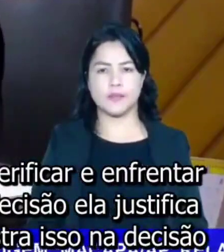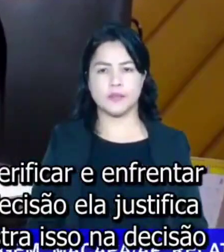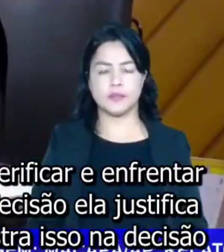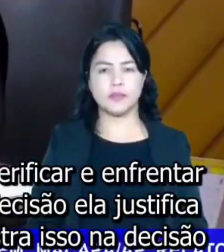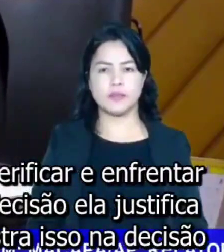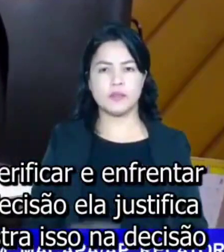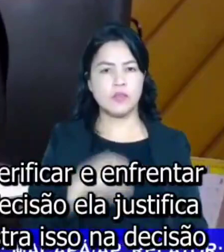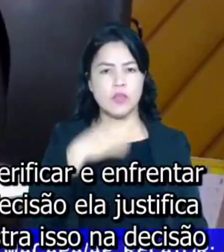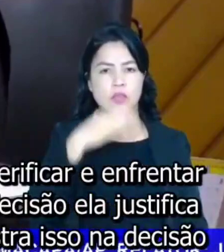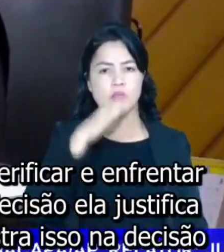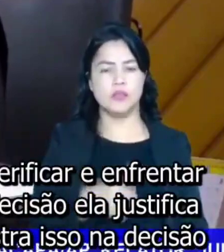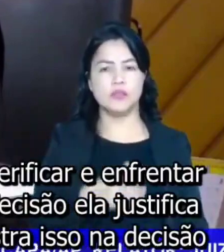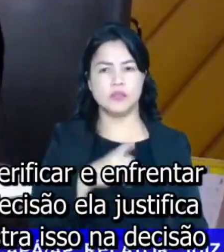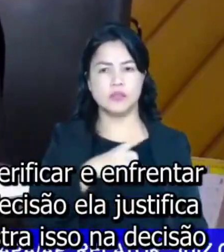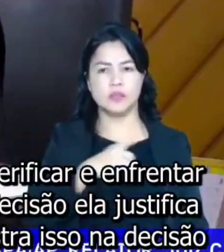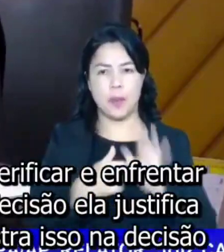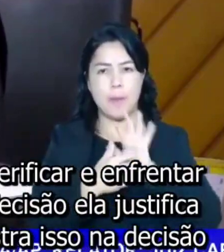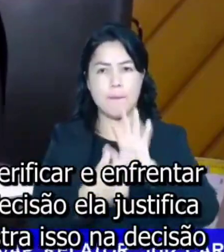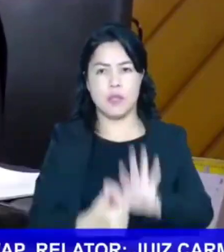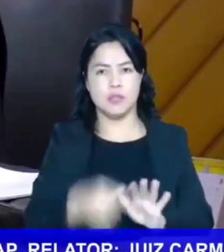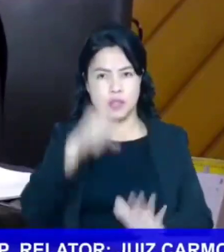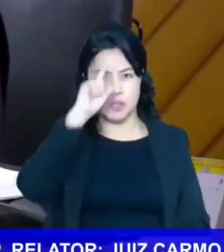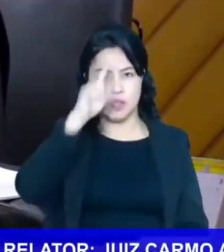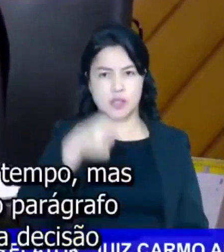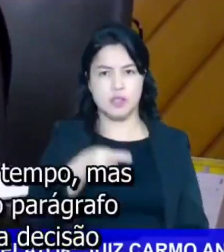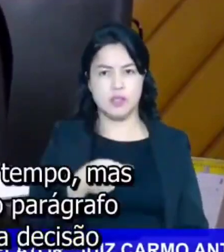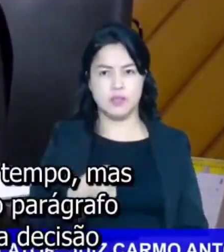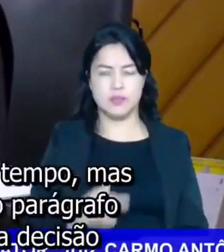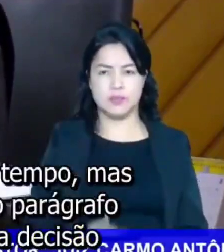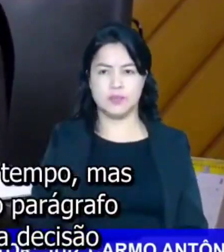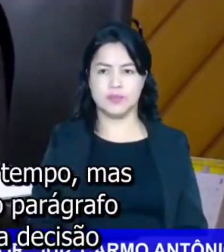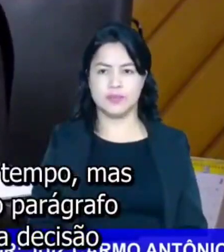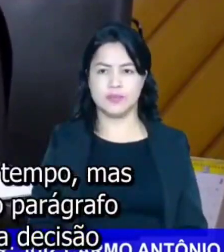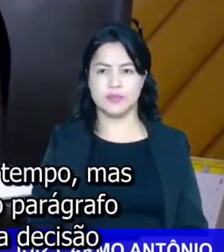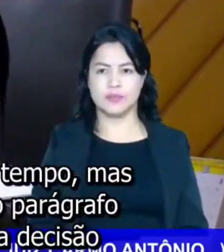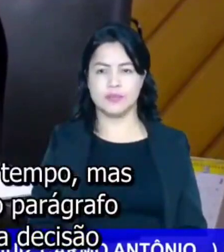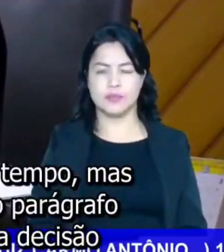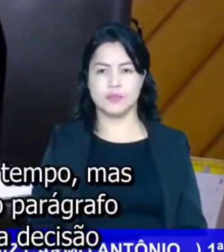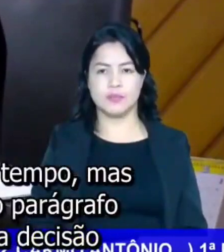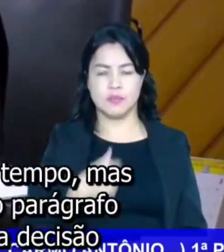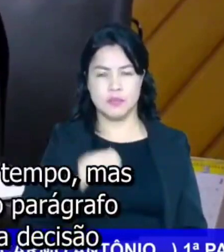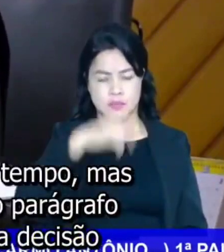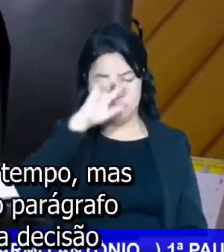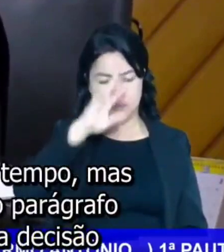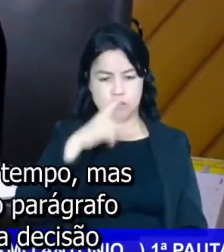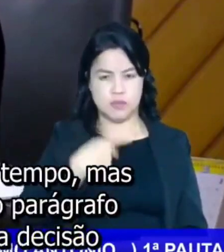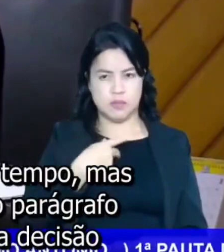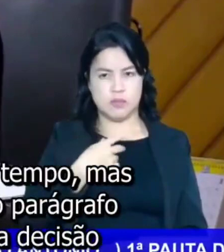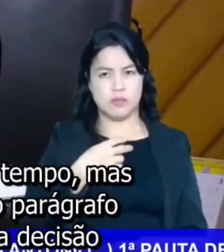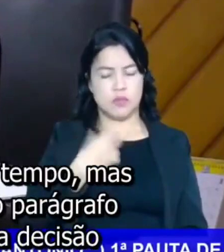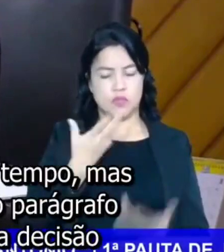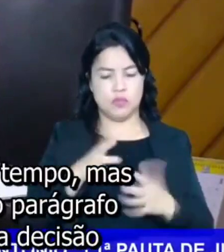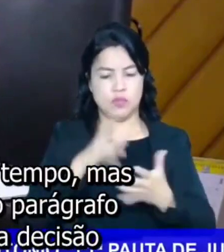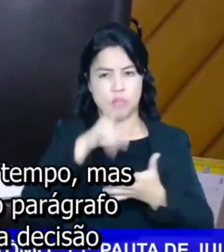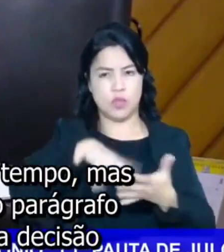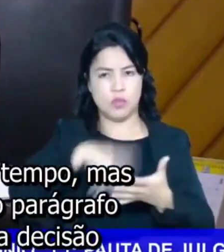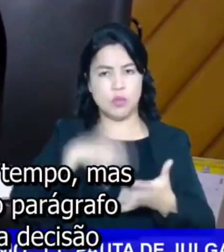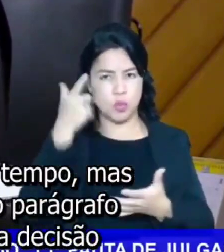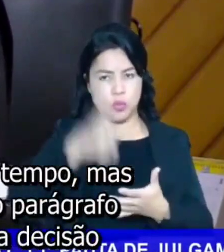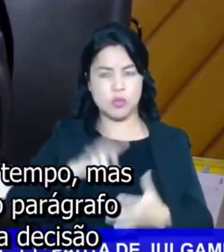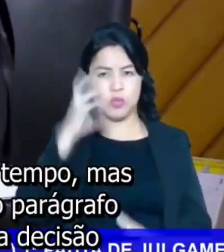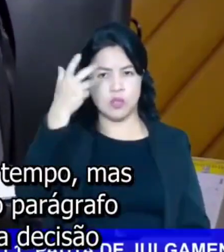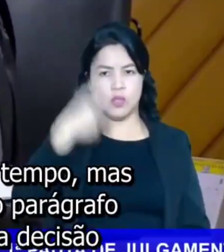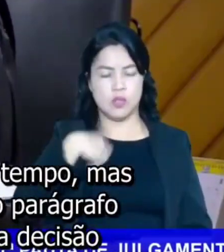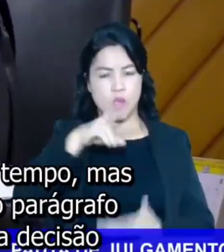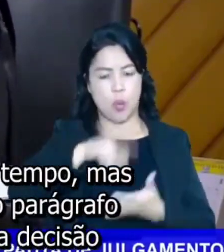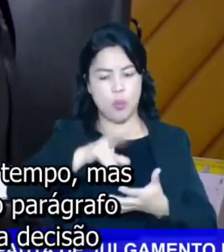não foi levado a ela, e ela mostra isso na decisão. Eu me reservo para não ler aqui, para a gente ganhar tempo, mas